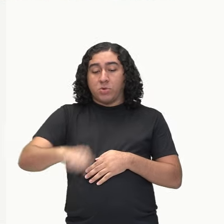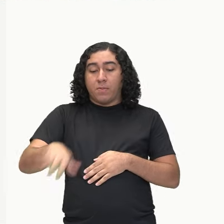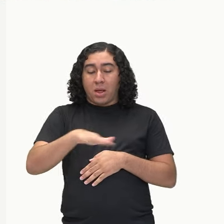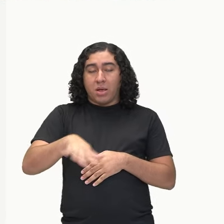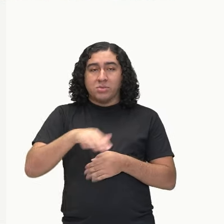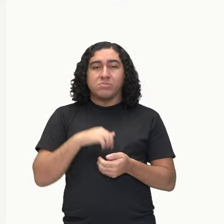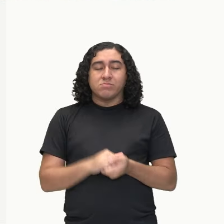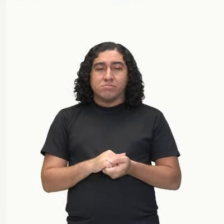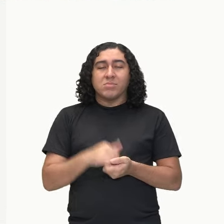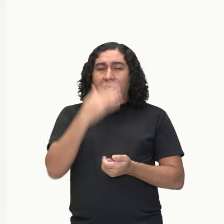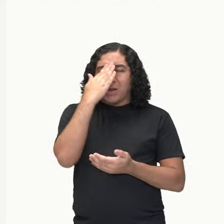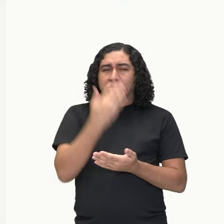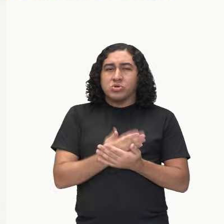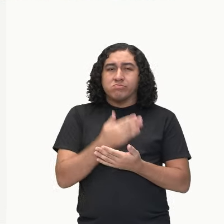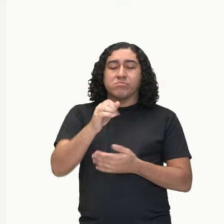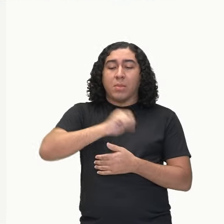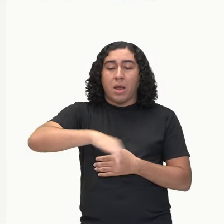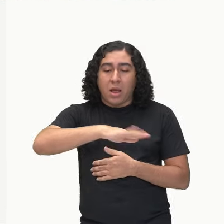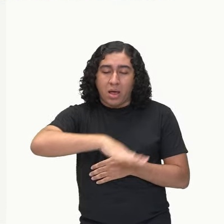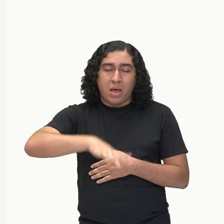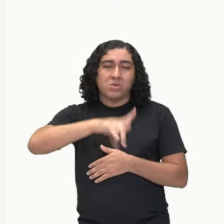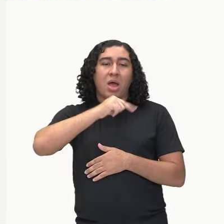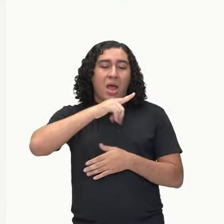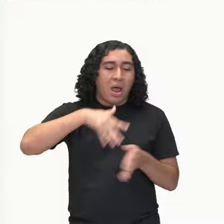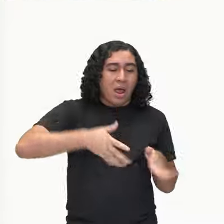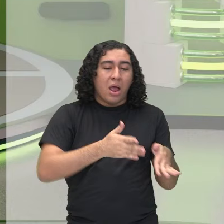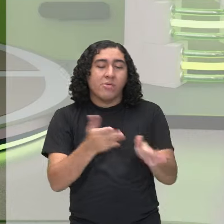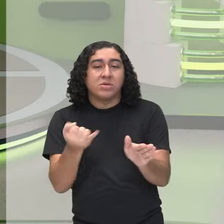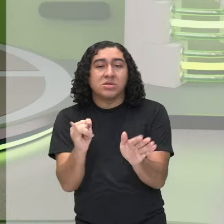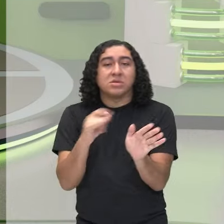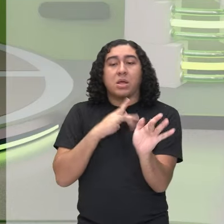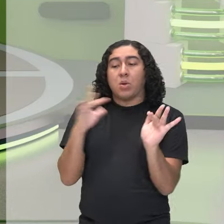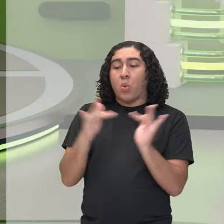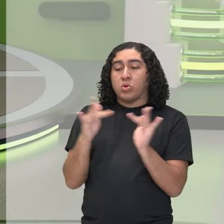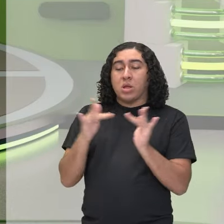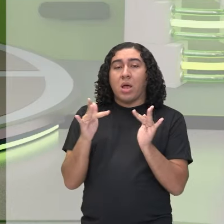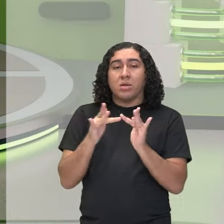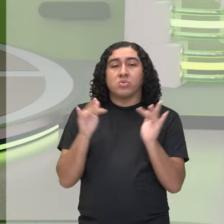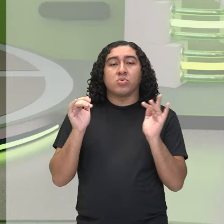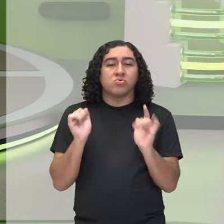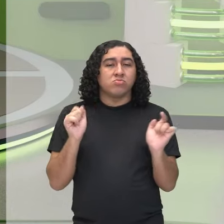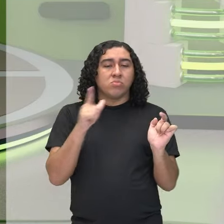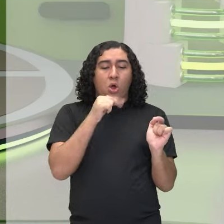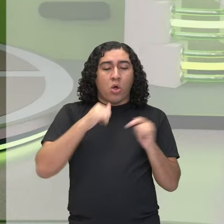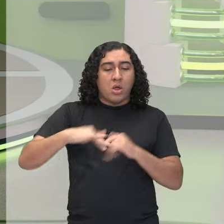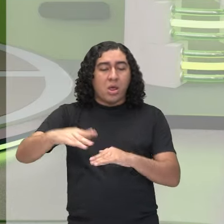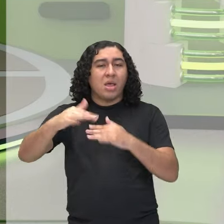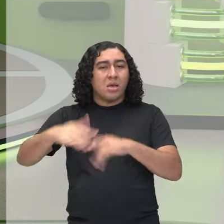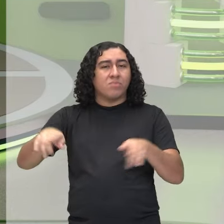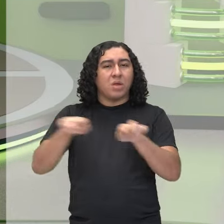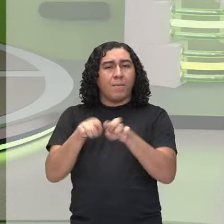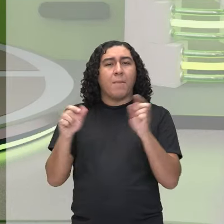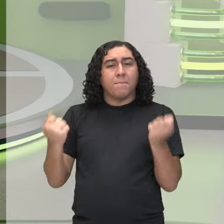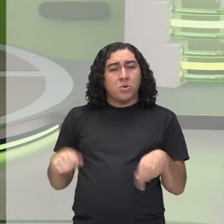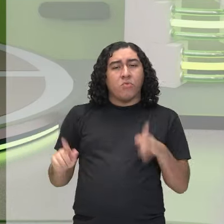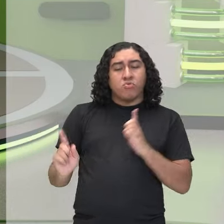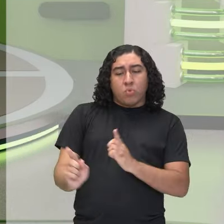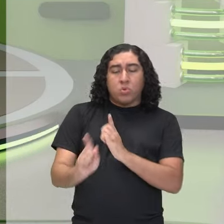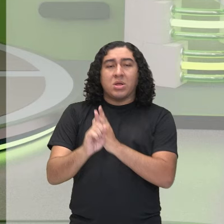que em algum momento, em ambientes de água doce, quem tem contato com rios, praias, né, já deve ter visto